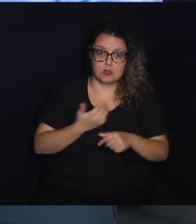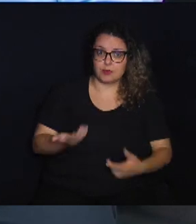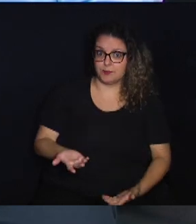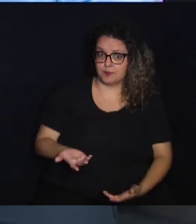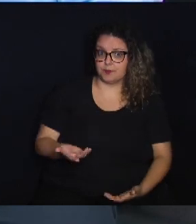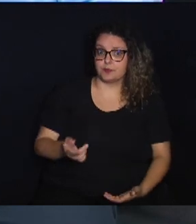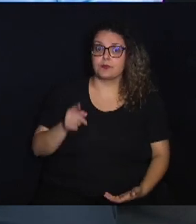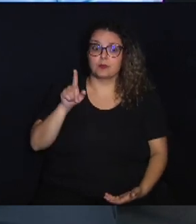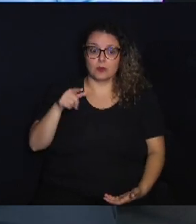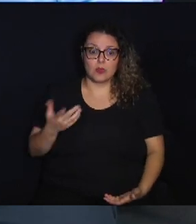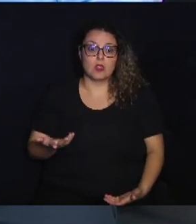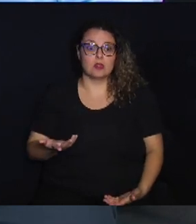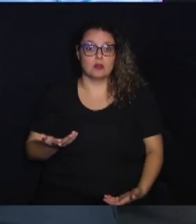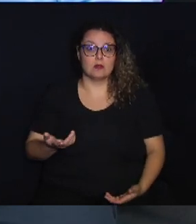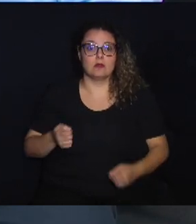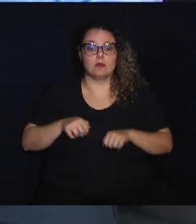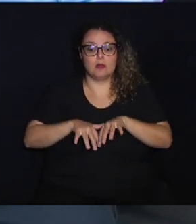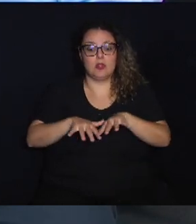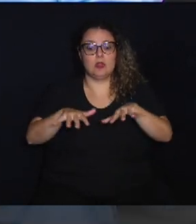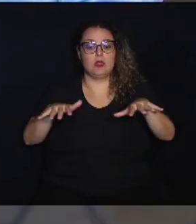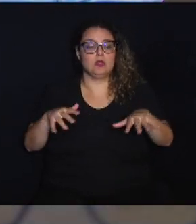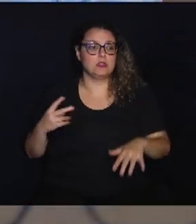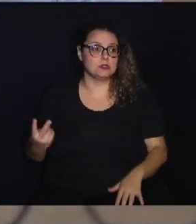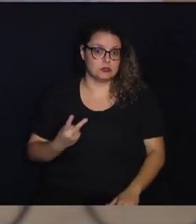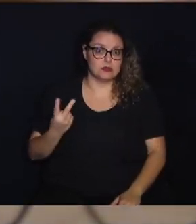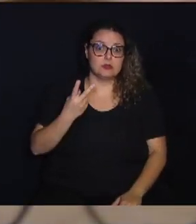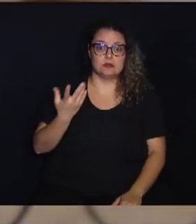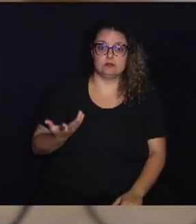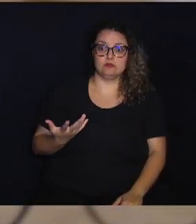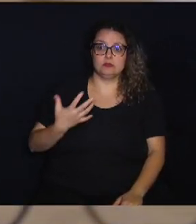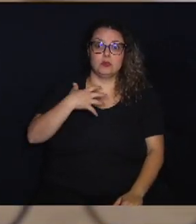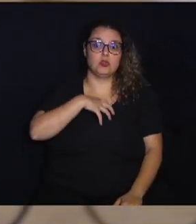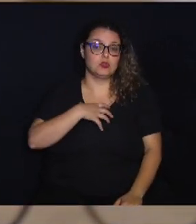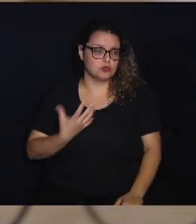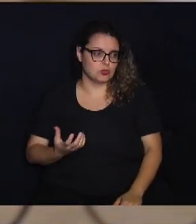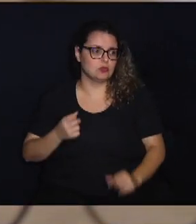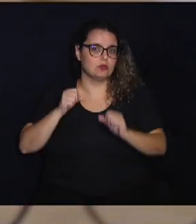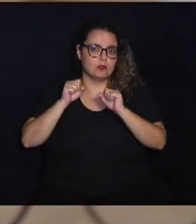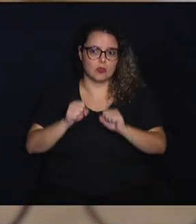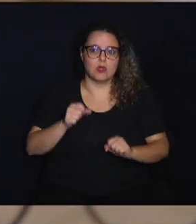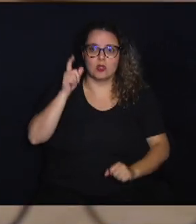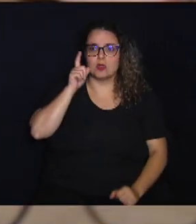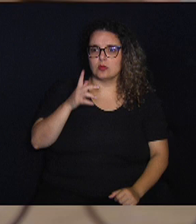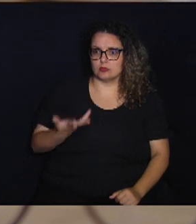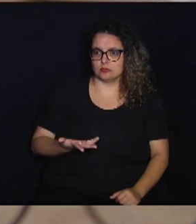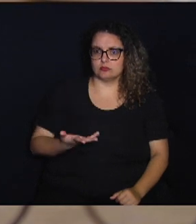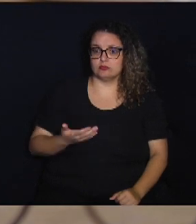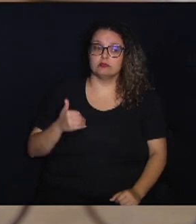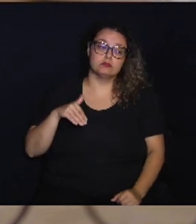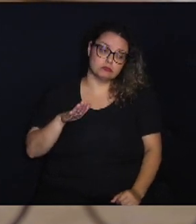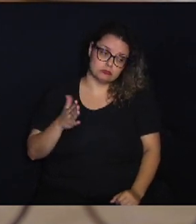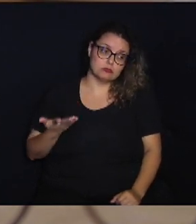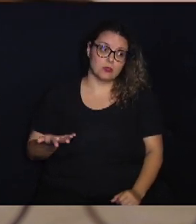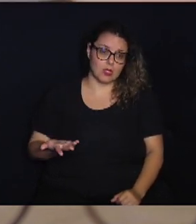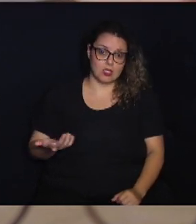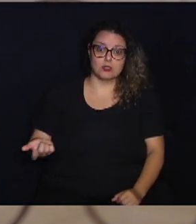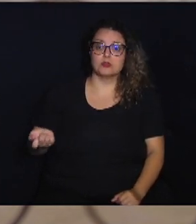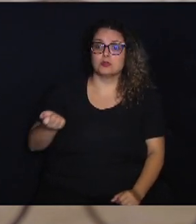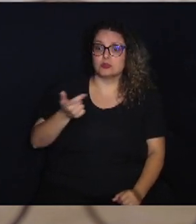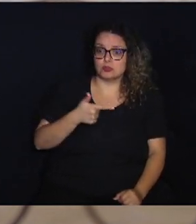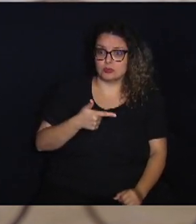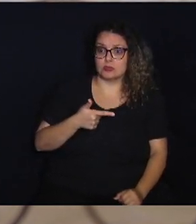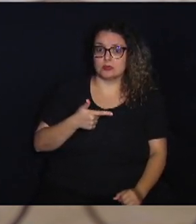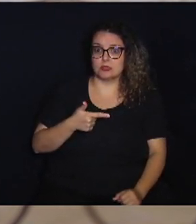Então, distribuir esse valor de forma que eu possa alcançar muito mais do que eu